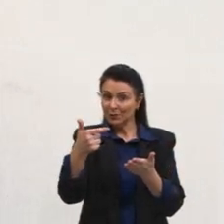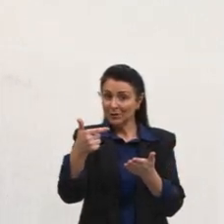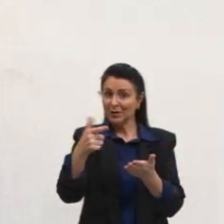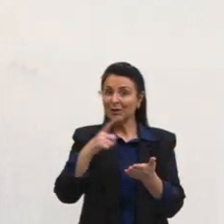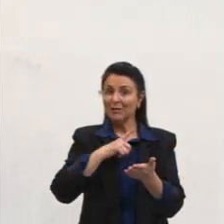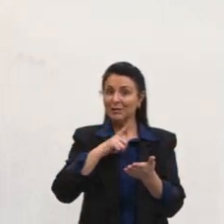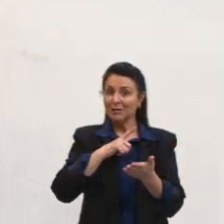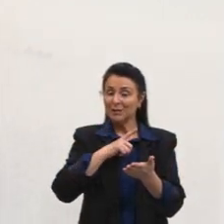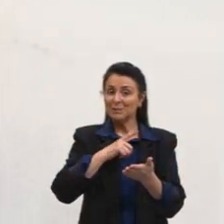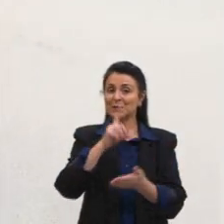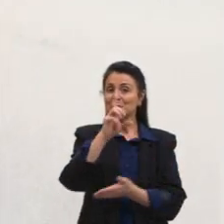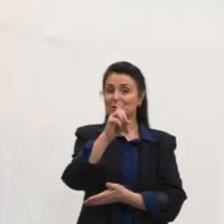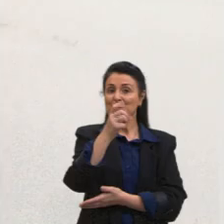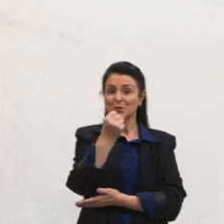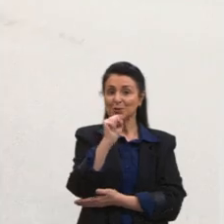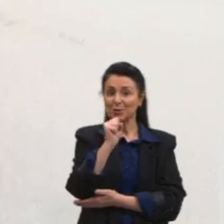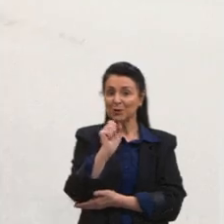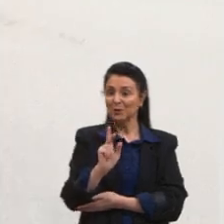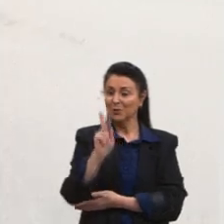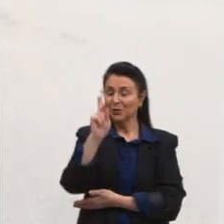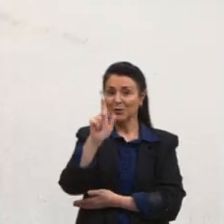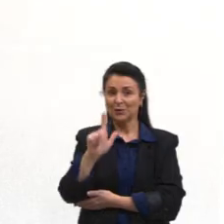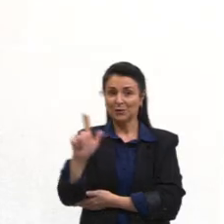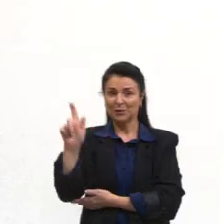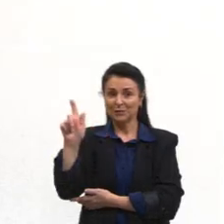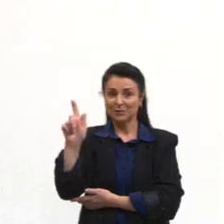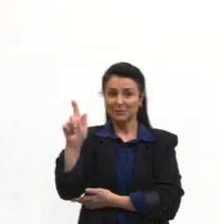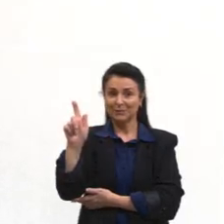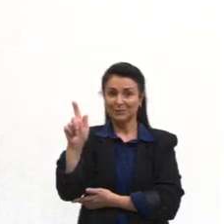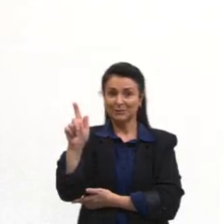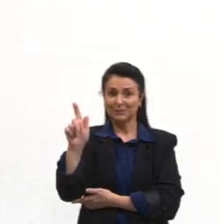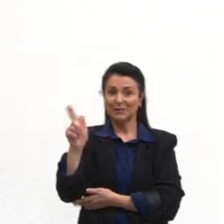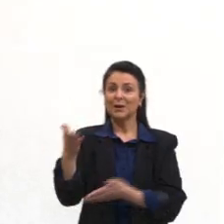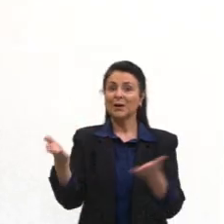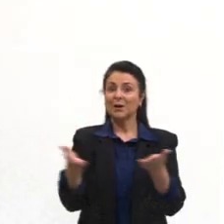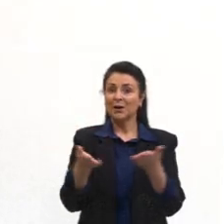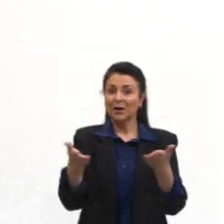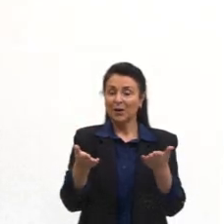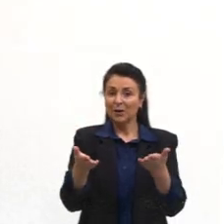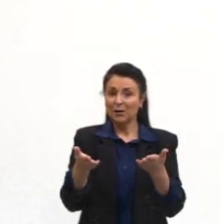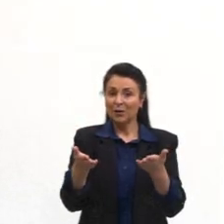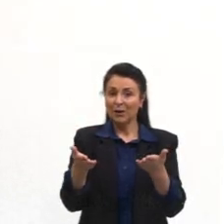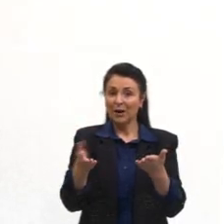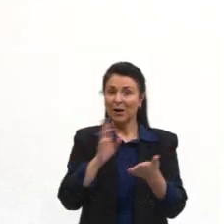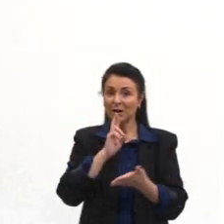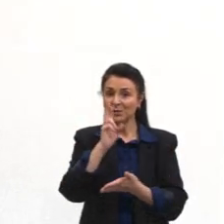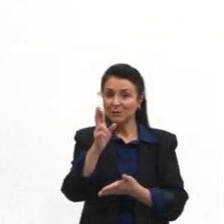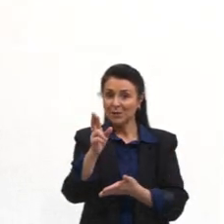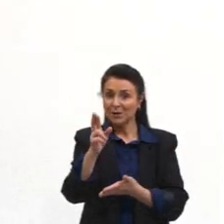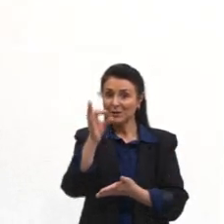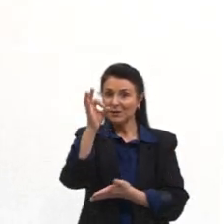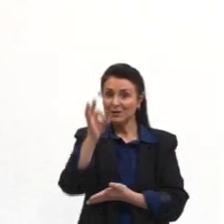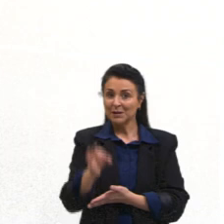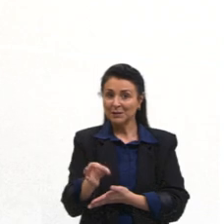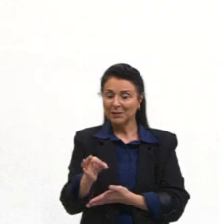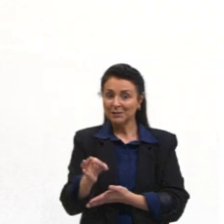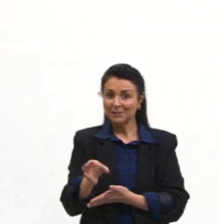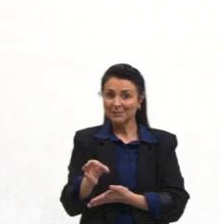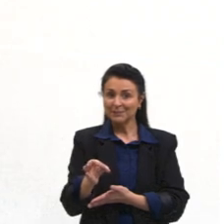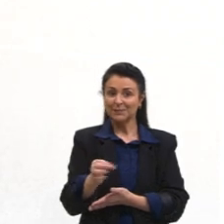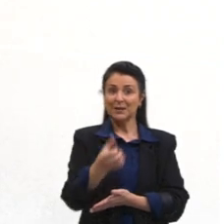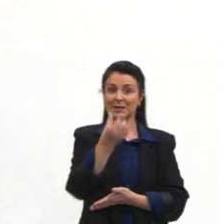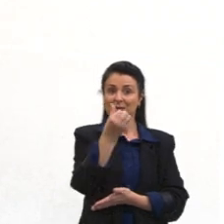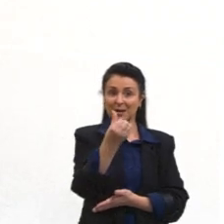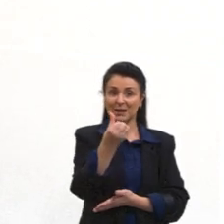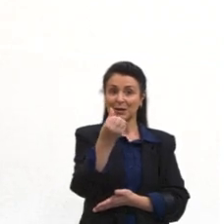18 quilos gramas Então vamos voltar para lá para reafirmar então a resposta tão 6